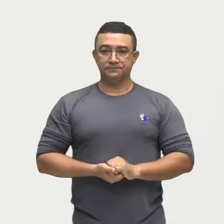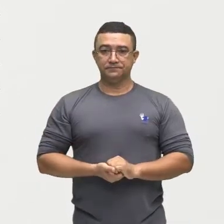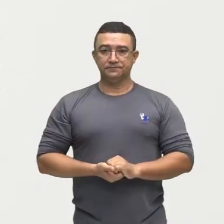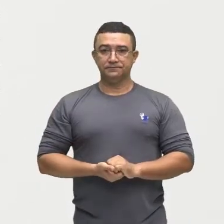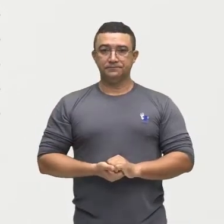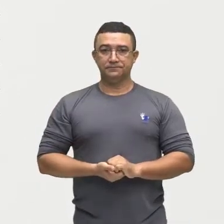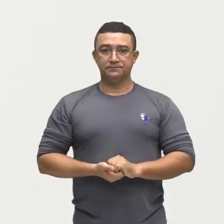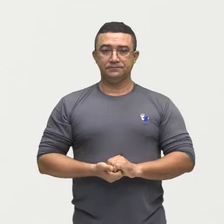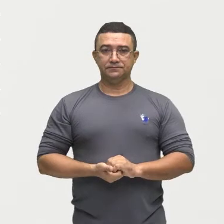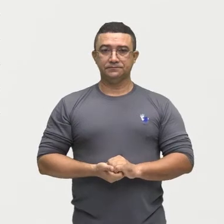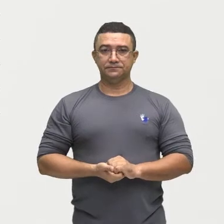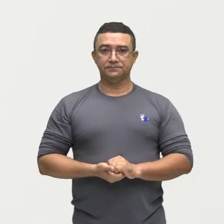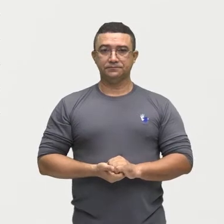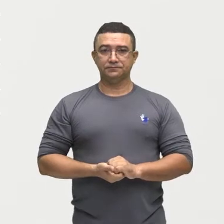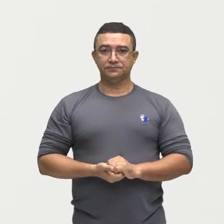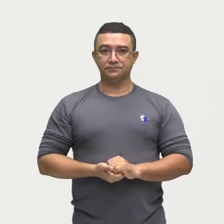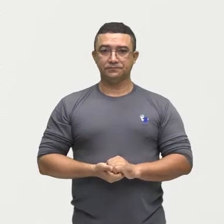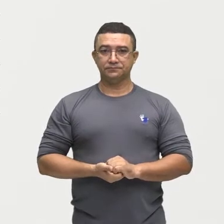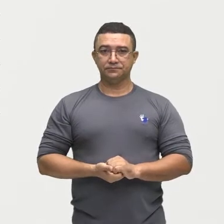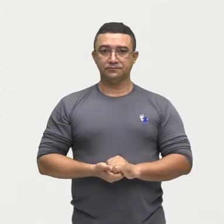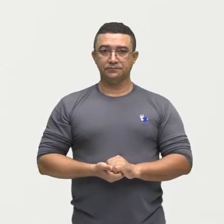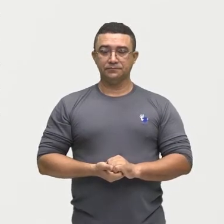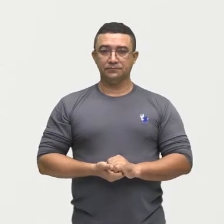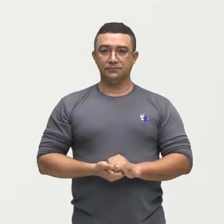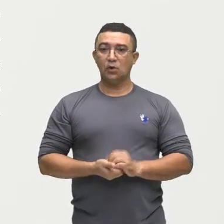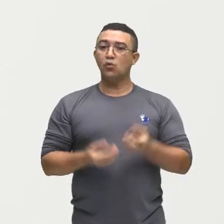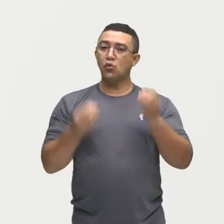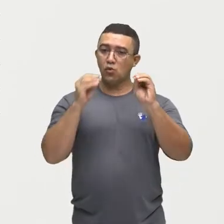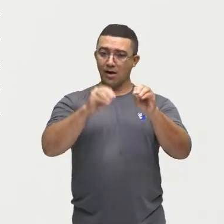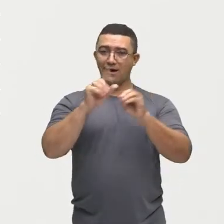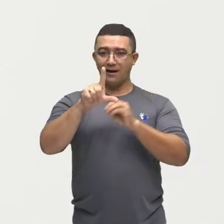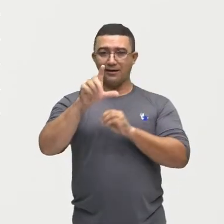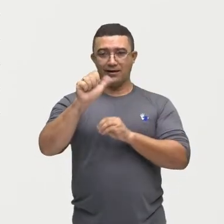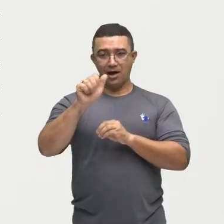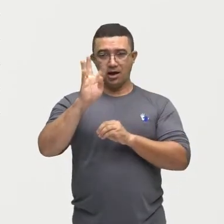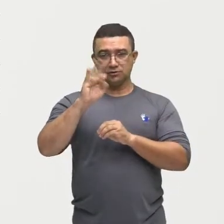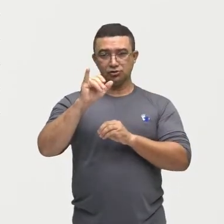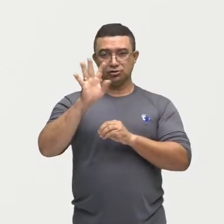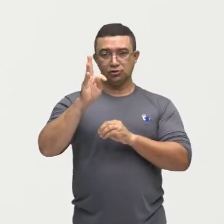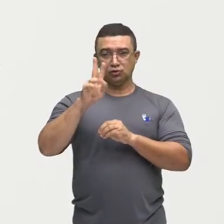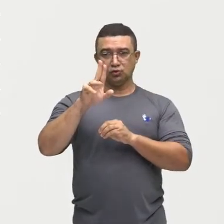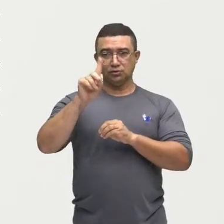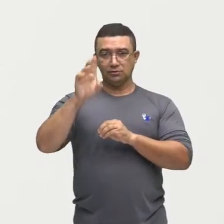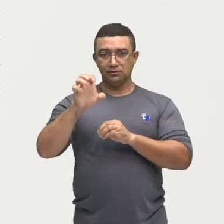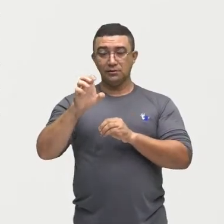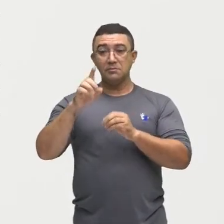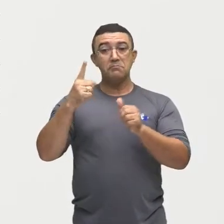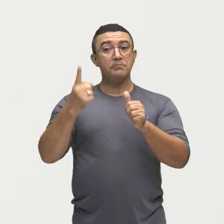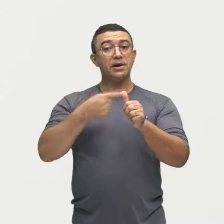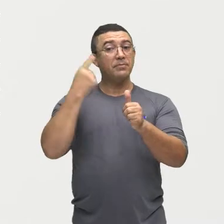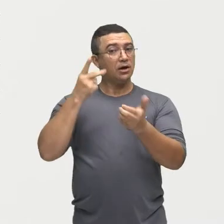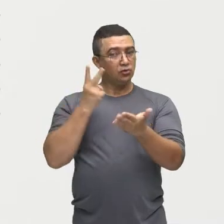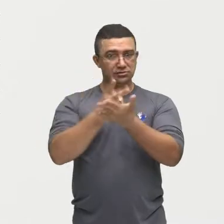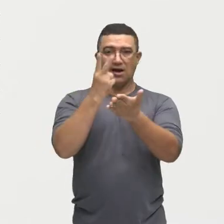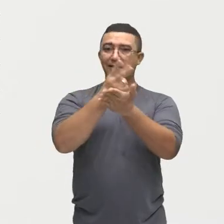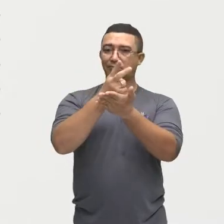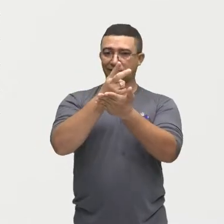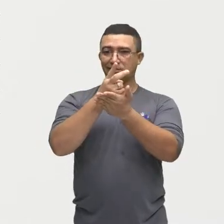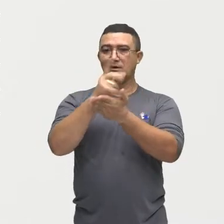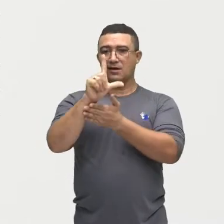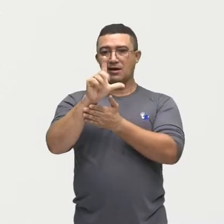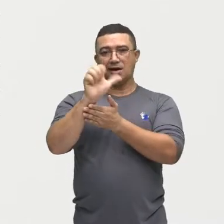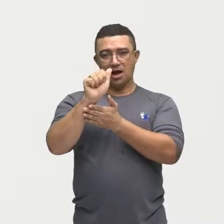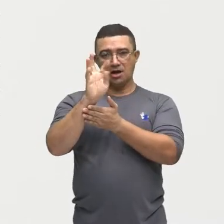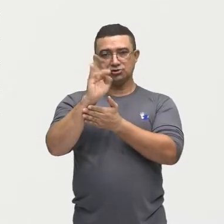colocar aqui em cima a latitude, aí você sempre observa primeiro a latitude. Então, eu venho aqui na linha,